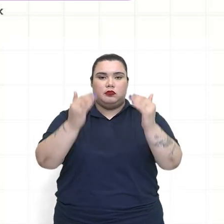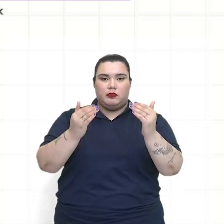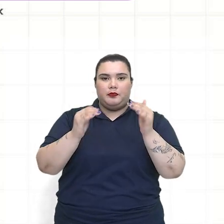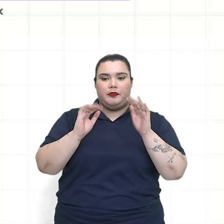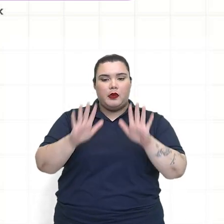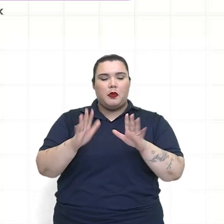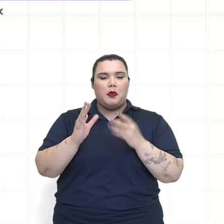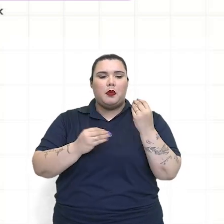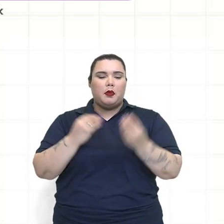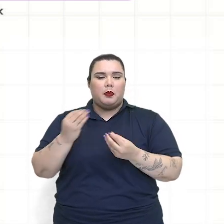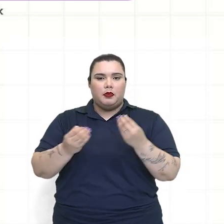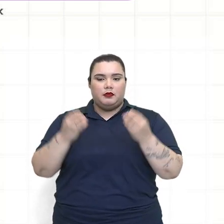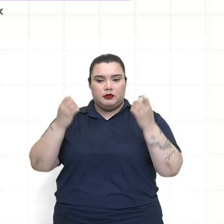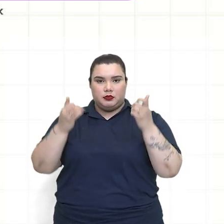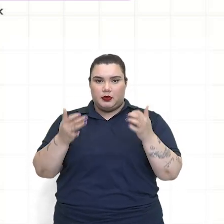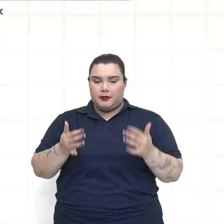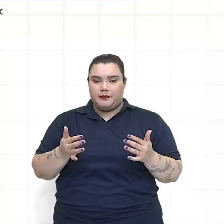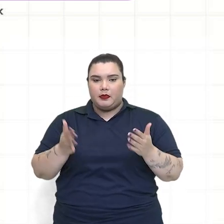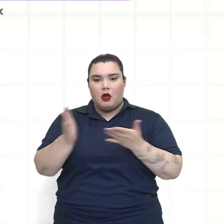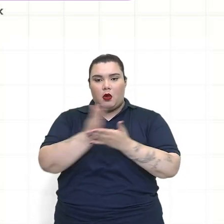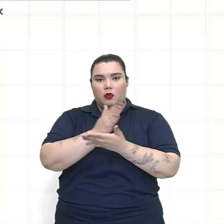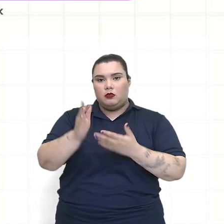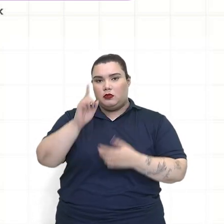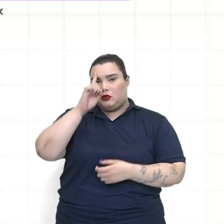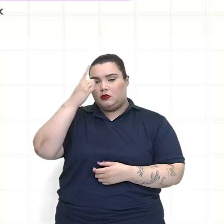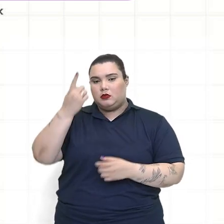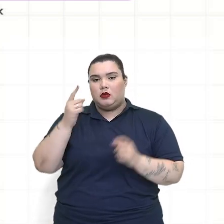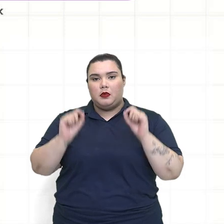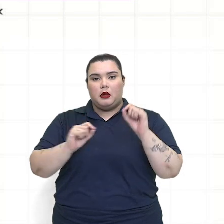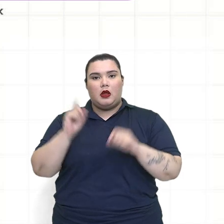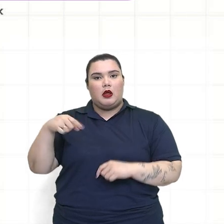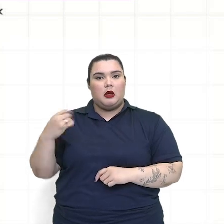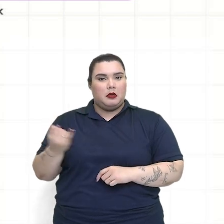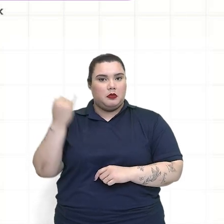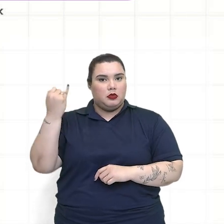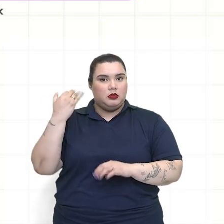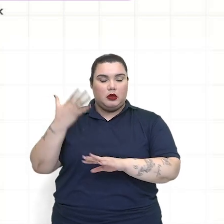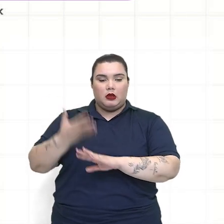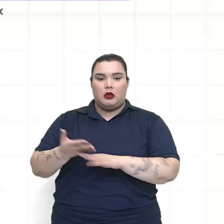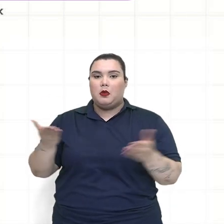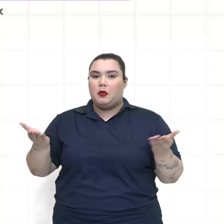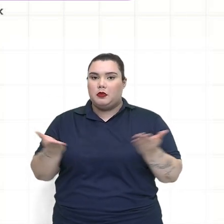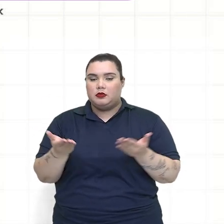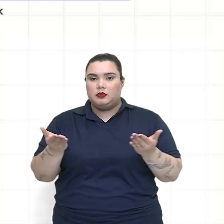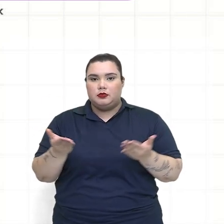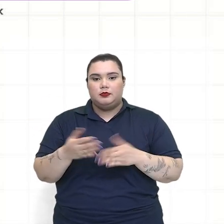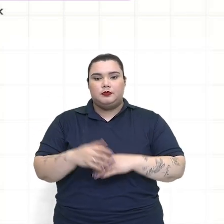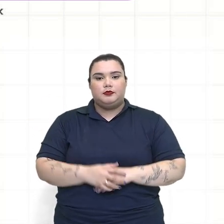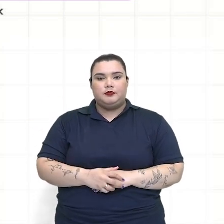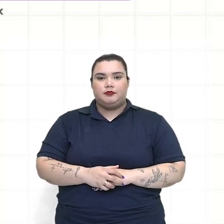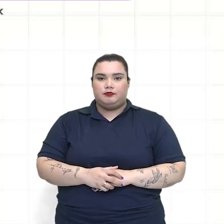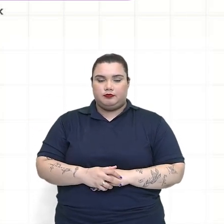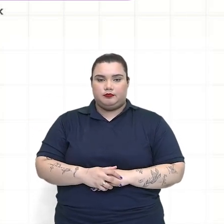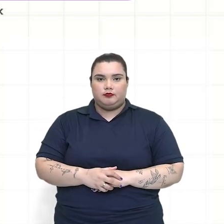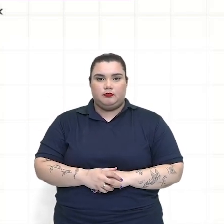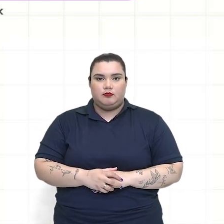começo de conversa, né, algumas das invenções deles são importantíssimas até hoje.